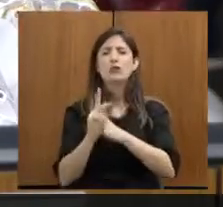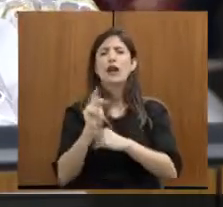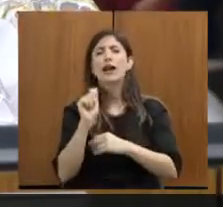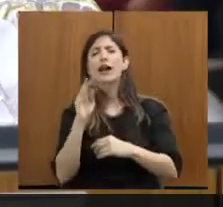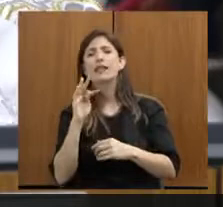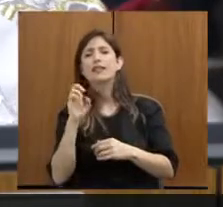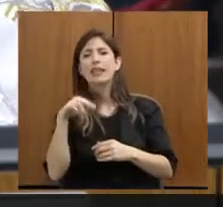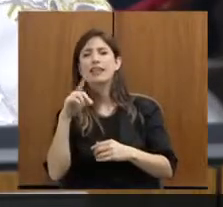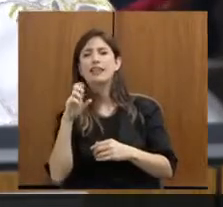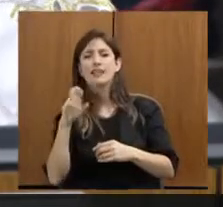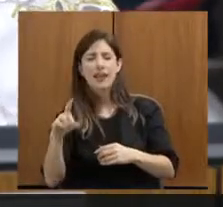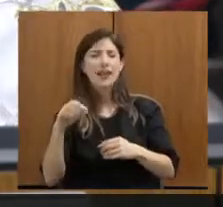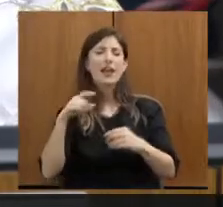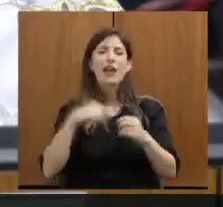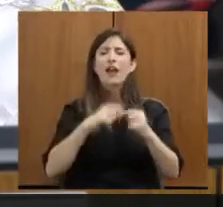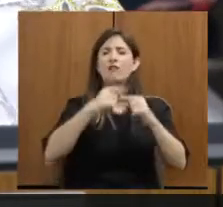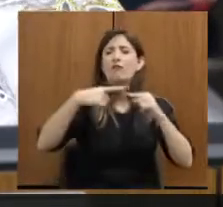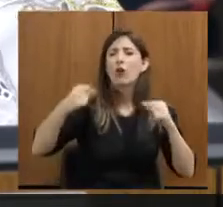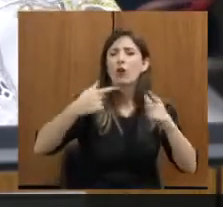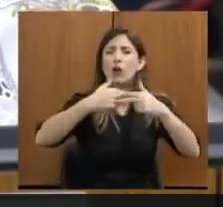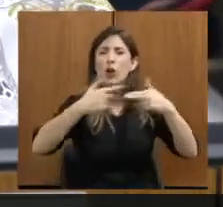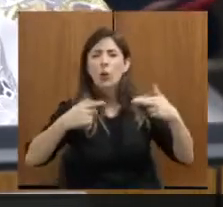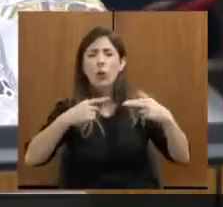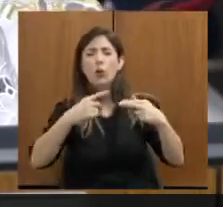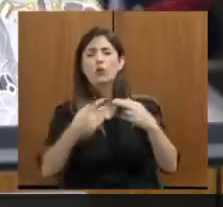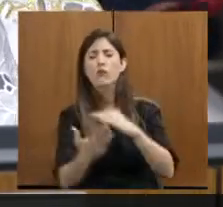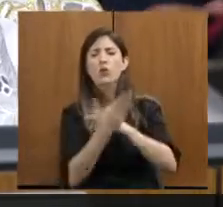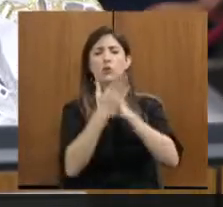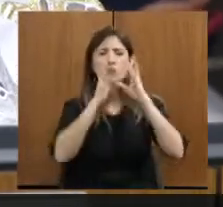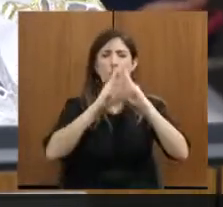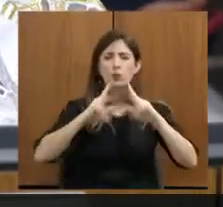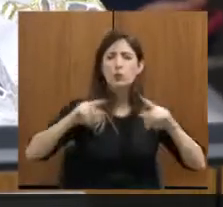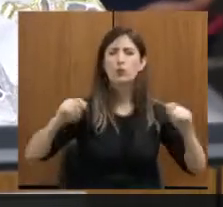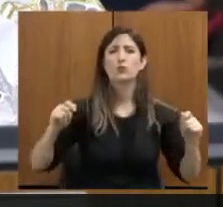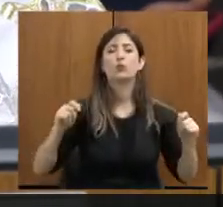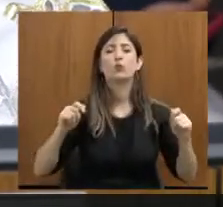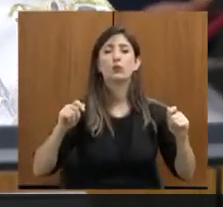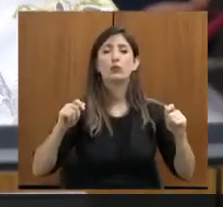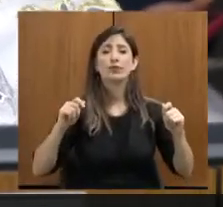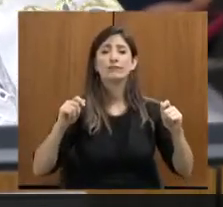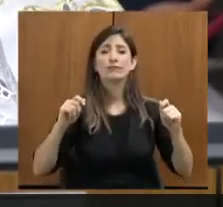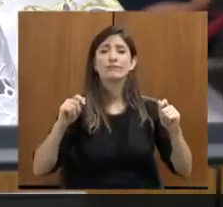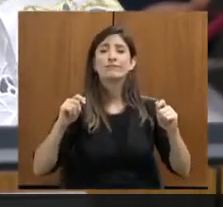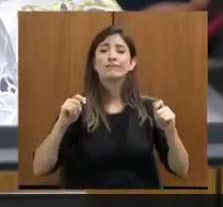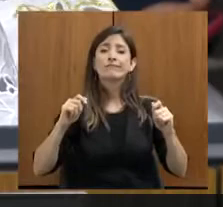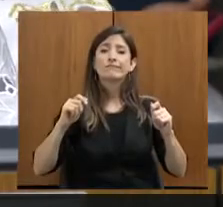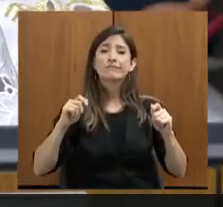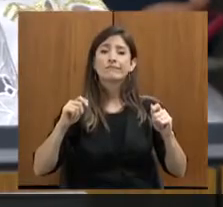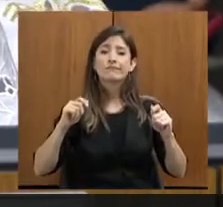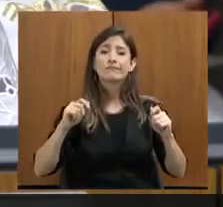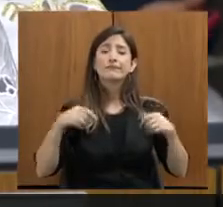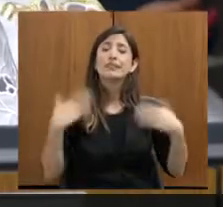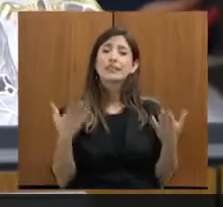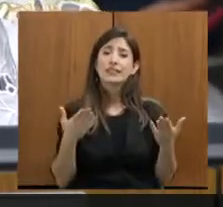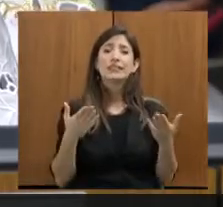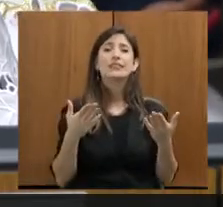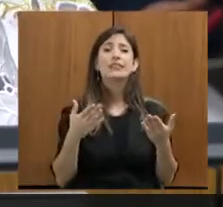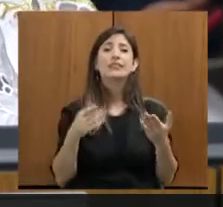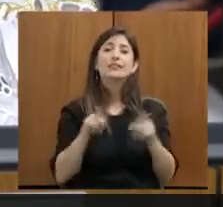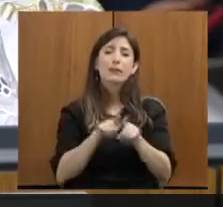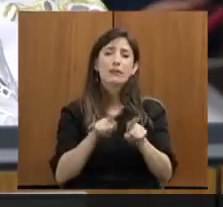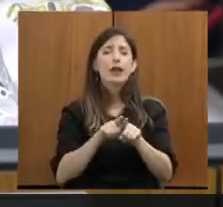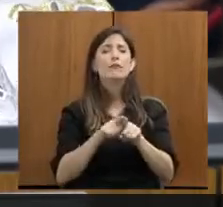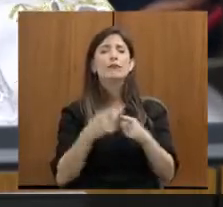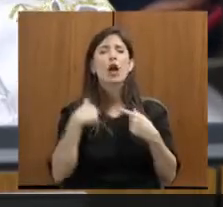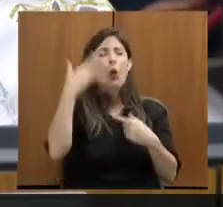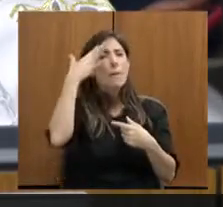folhas com a cura de kavungo e e só para luz de 15 com a compreensão de todos os